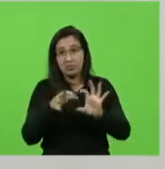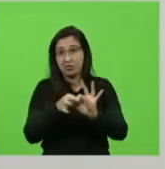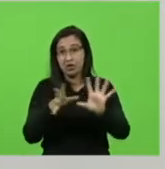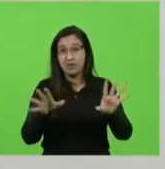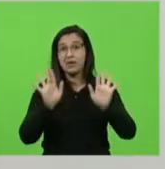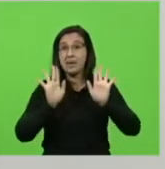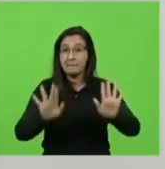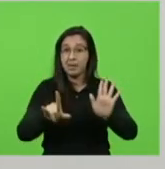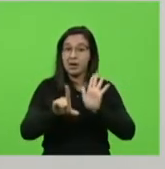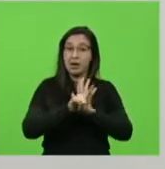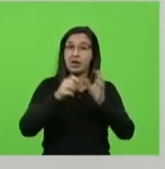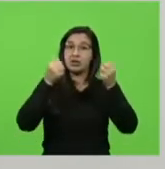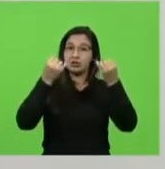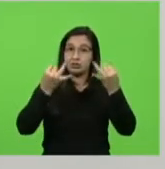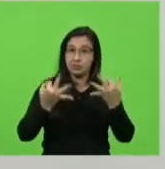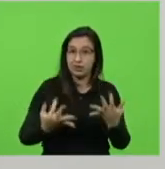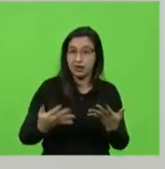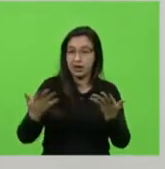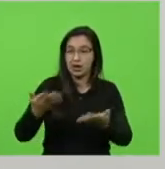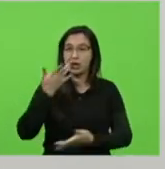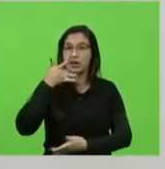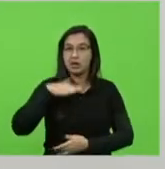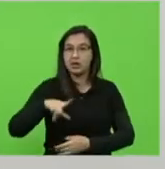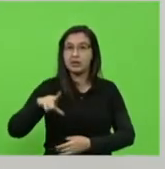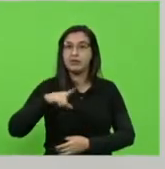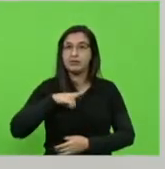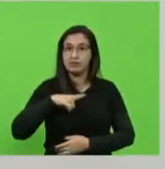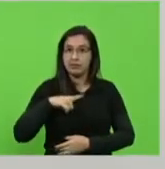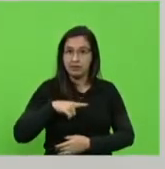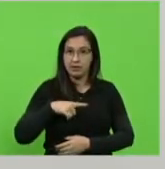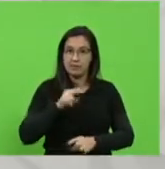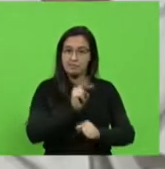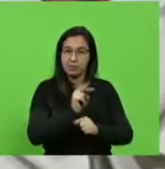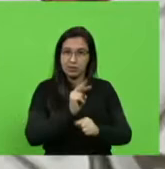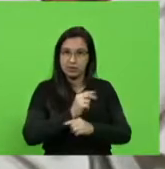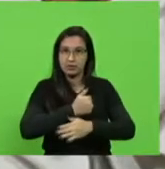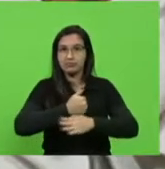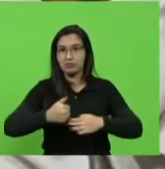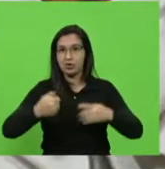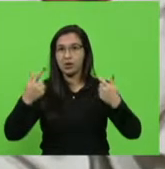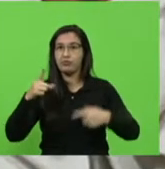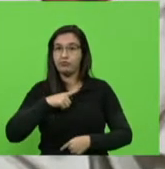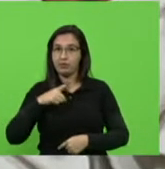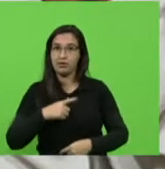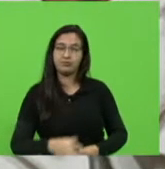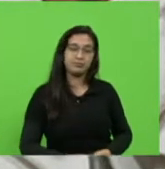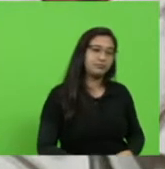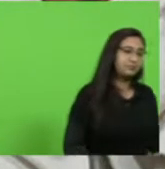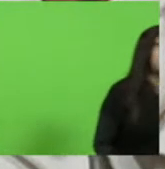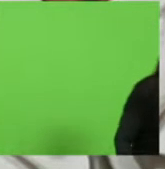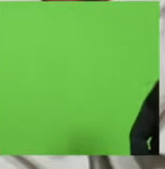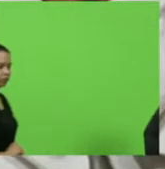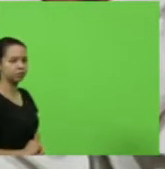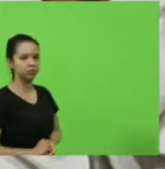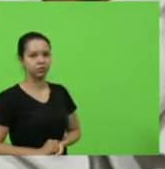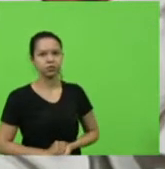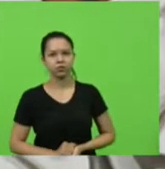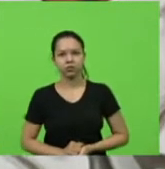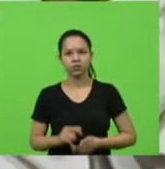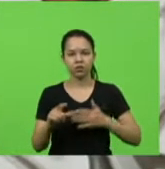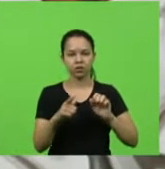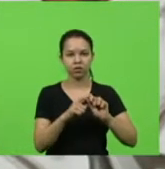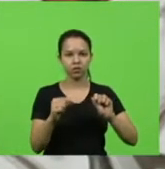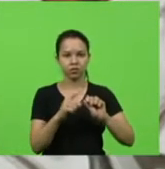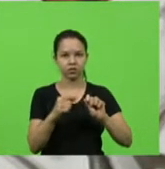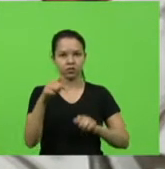direito à proteção moral. A lei também diz, no artigo, a gente também vê no artigo 74,